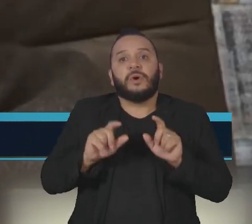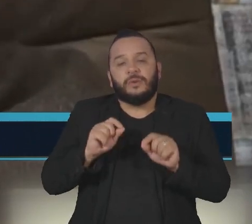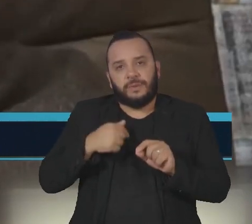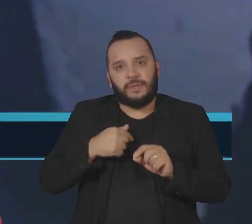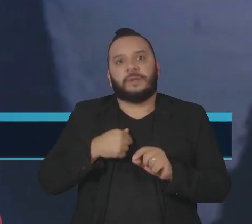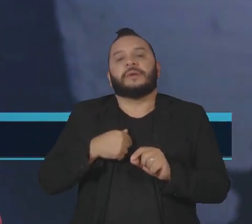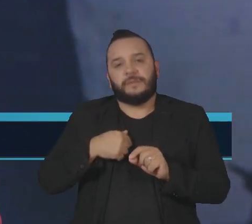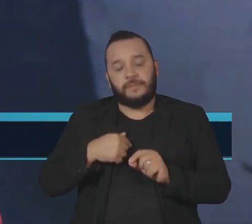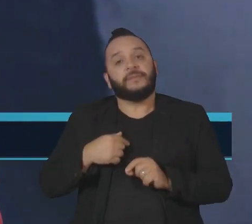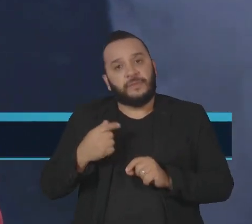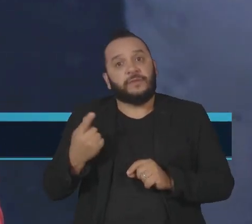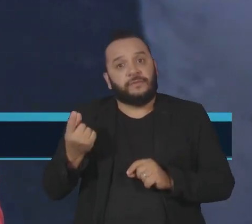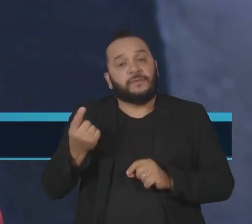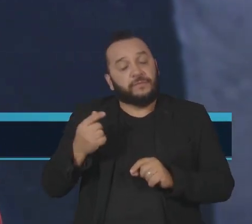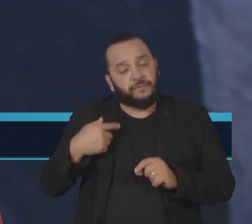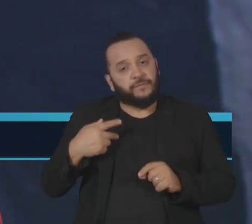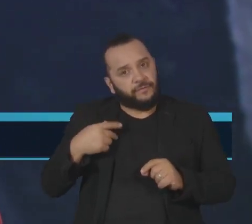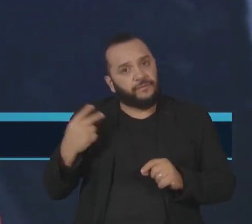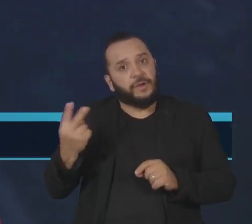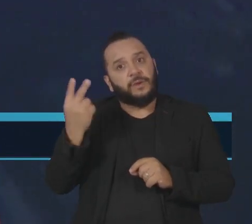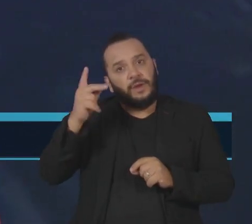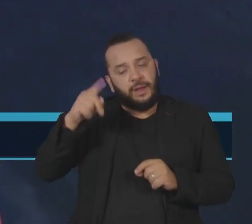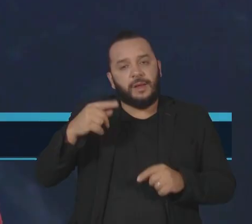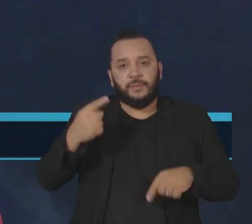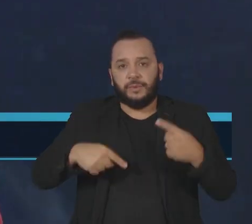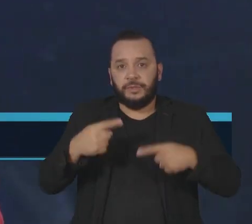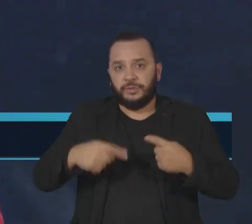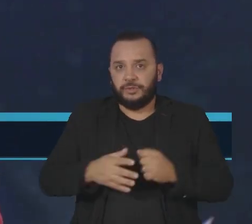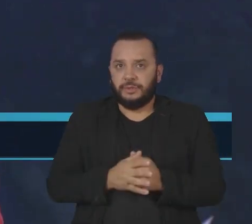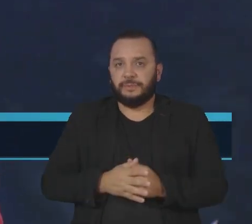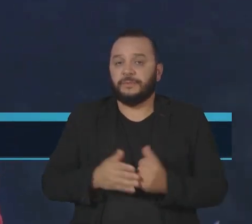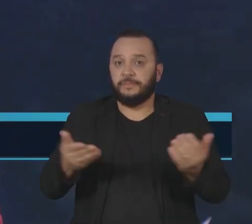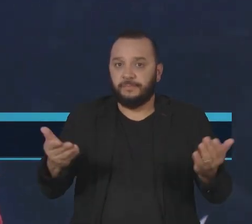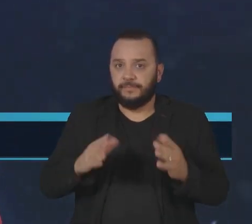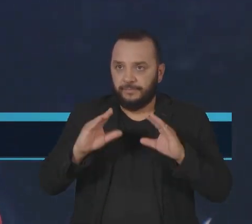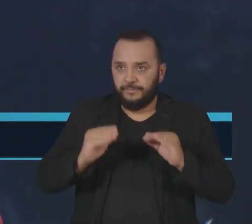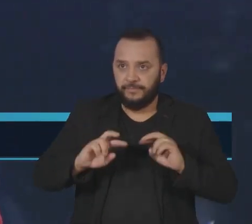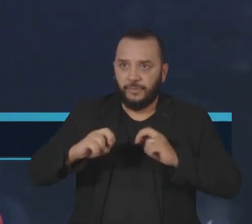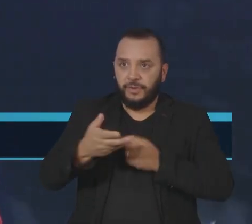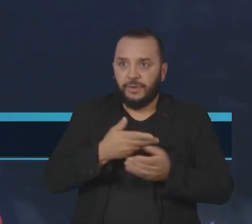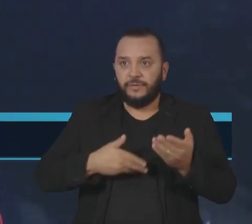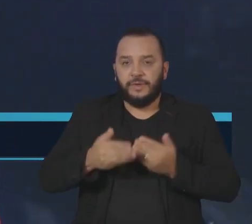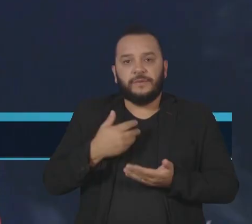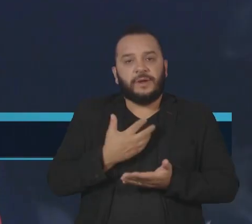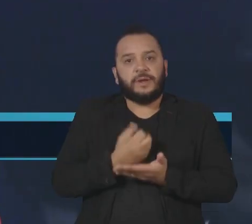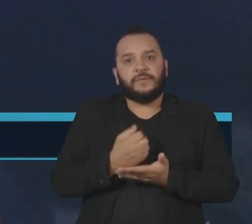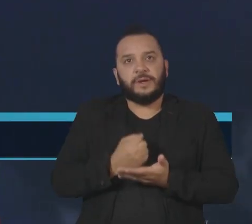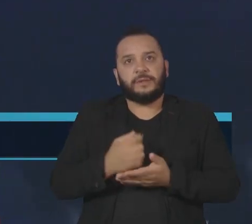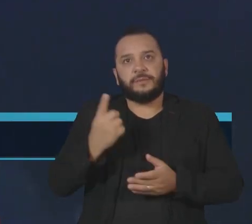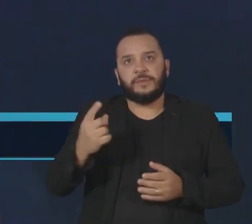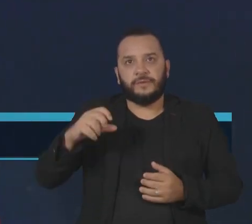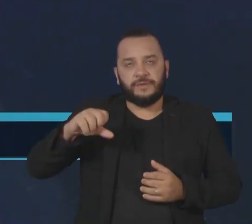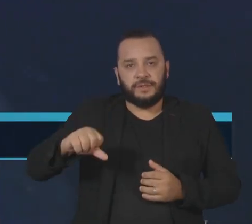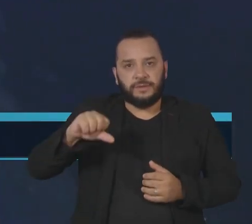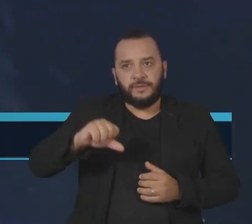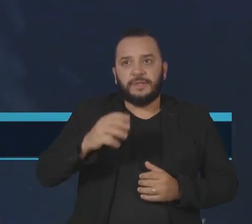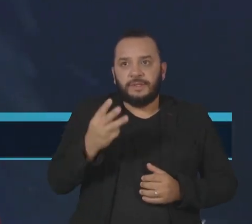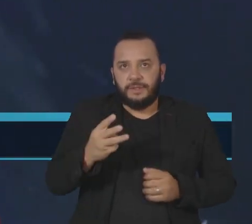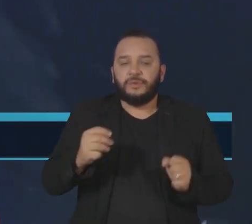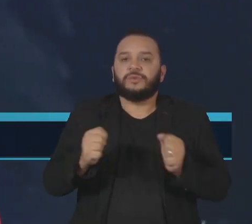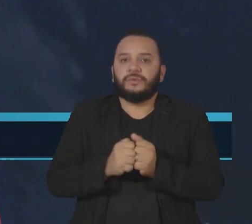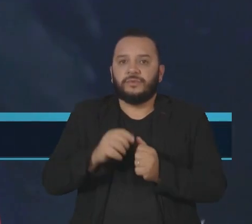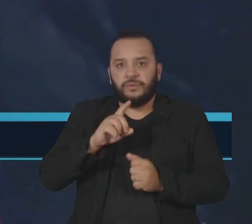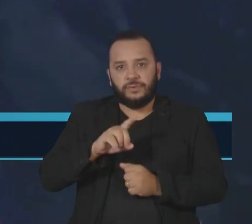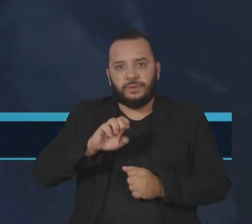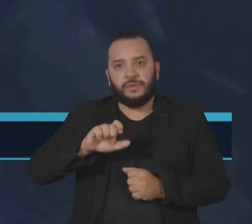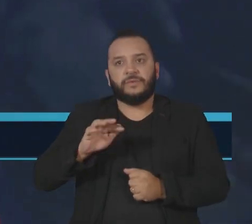política. E a TV Cultura vai exibir esta noite o Roda Viva gravado em 1993 com Delfim Neto.